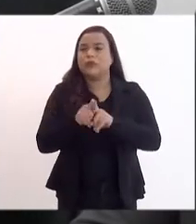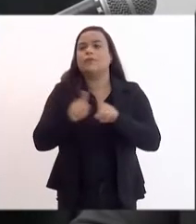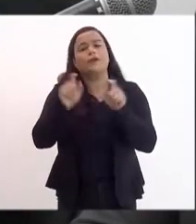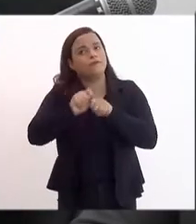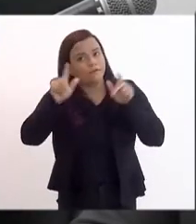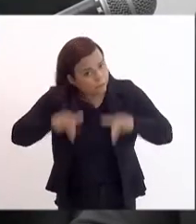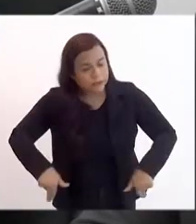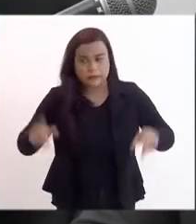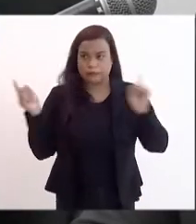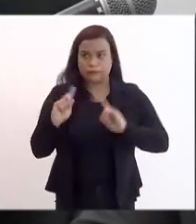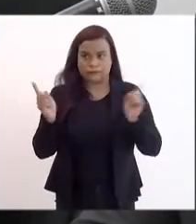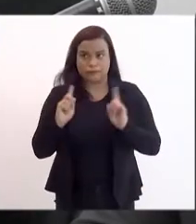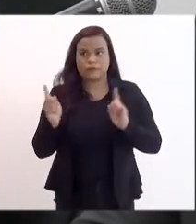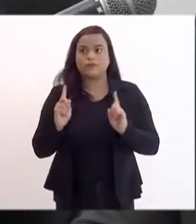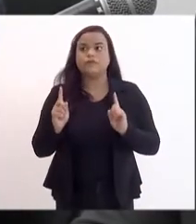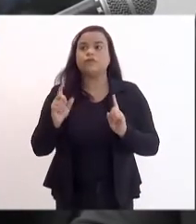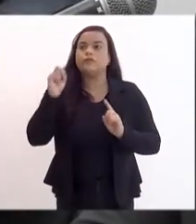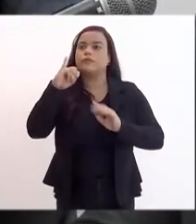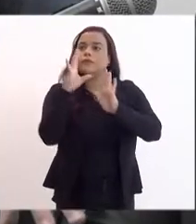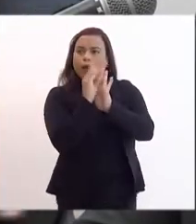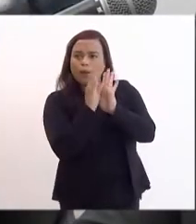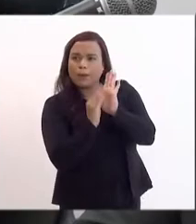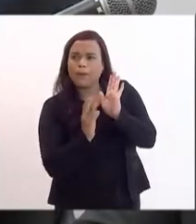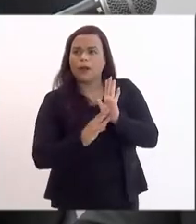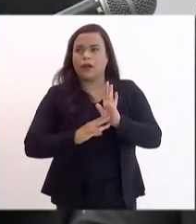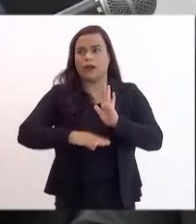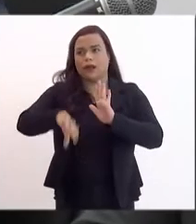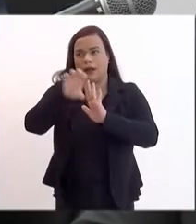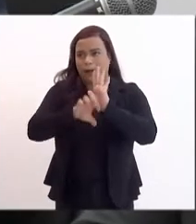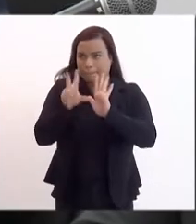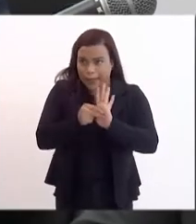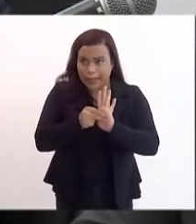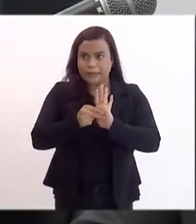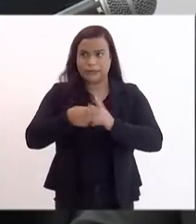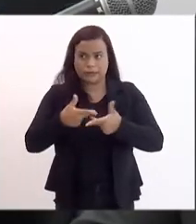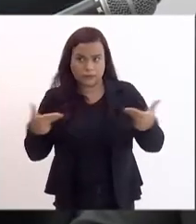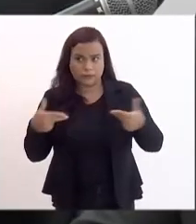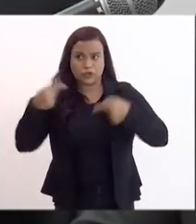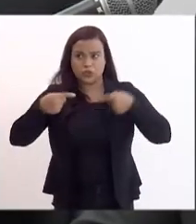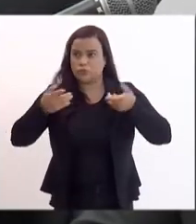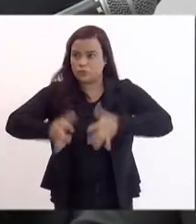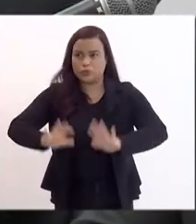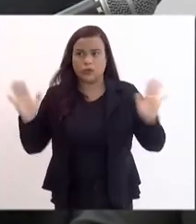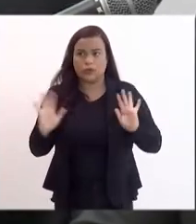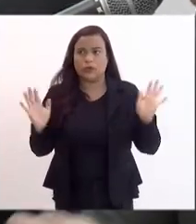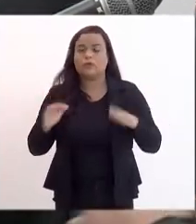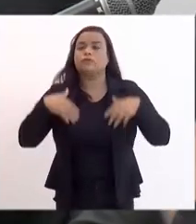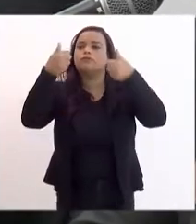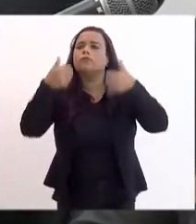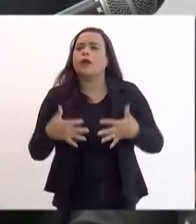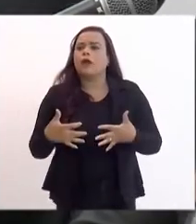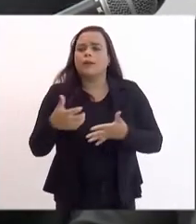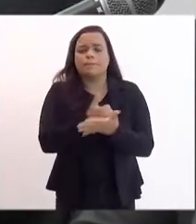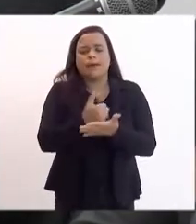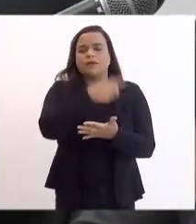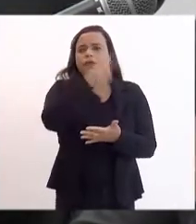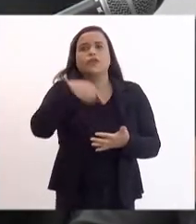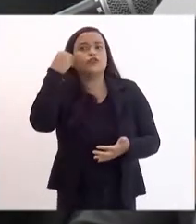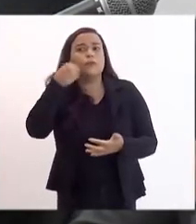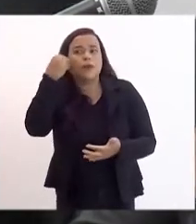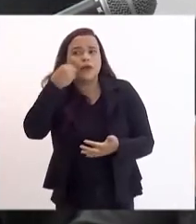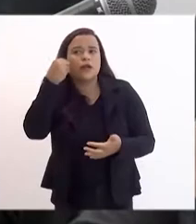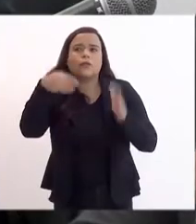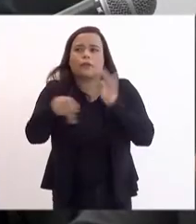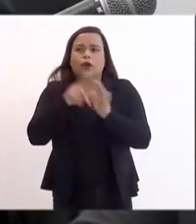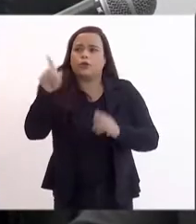questão se ao conteúdo das emendas. Eu não vou discutir isso. O que eu levantei, baseado numa outra experiência que tivemos, que o